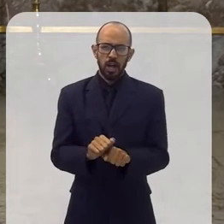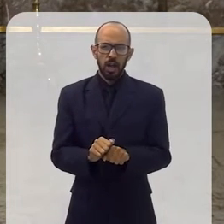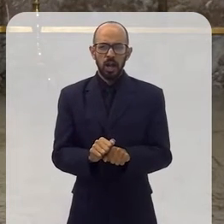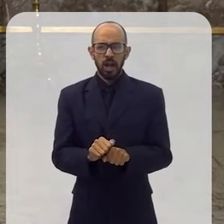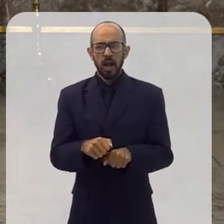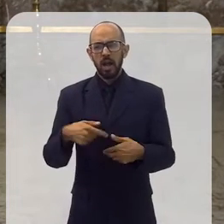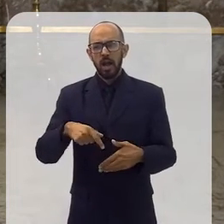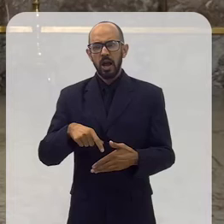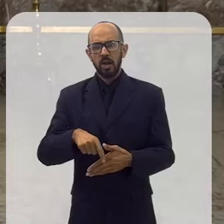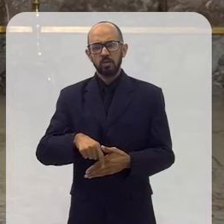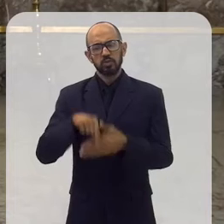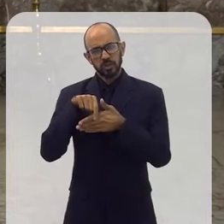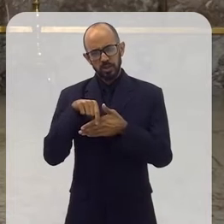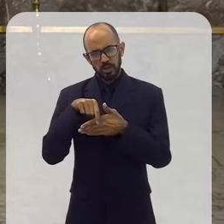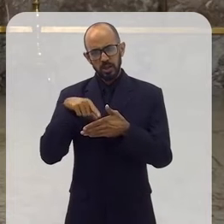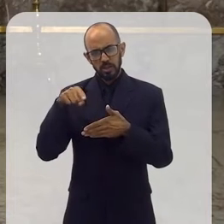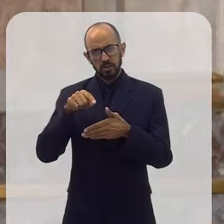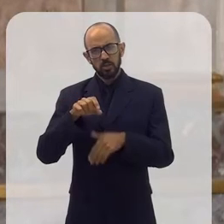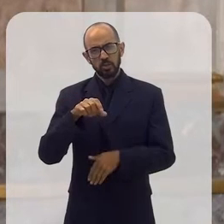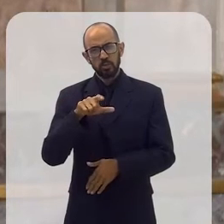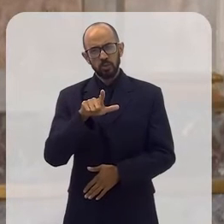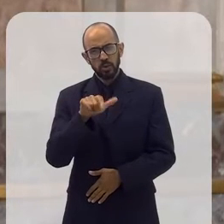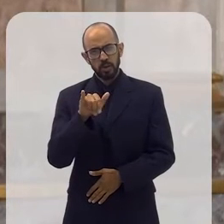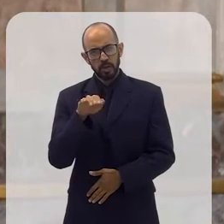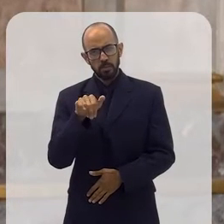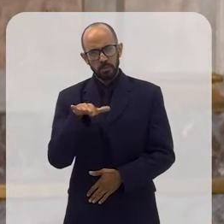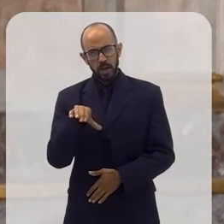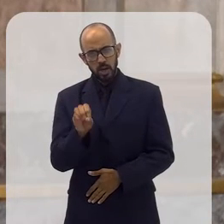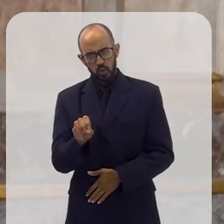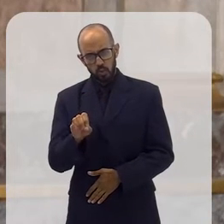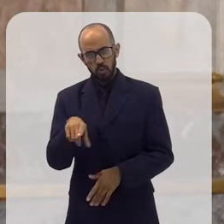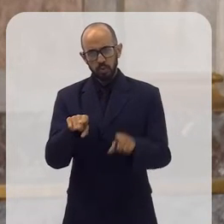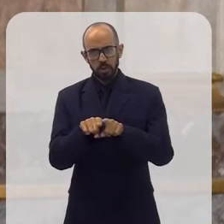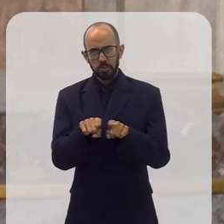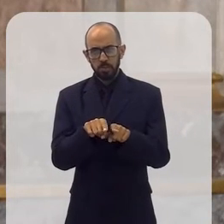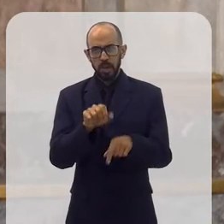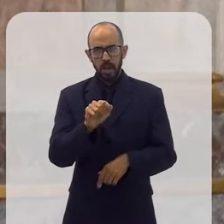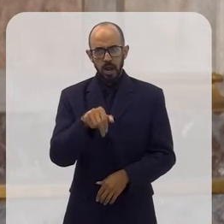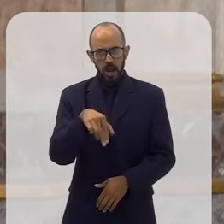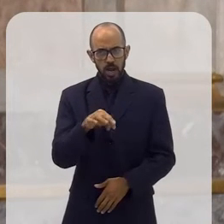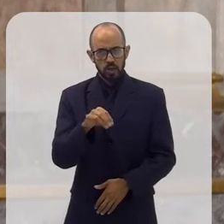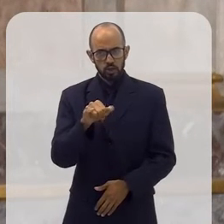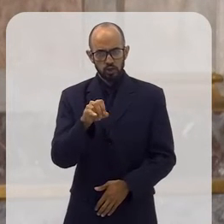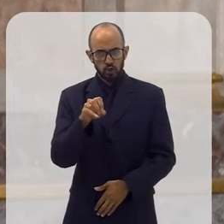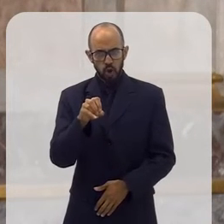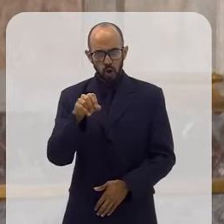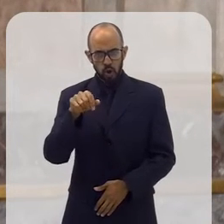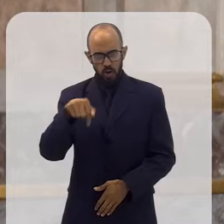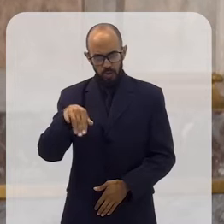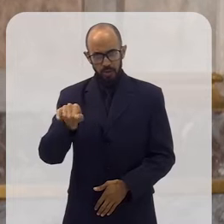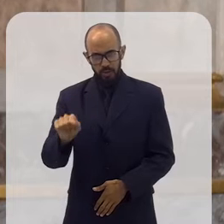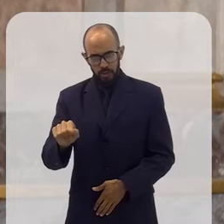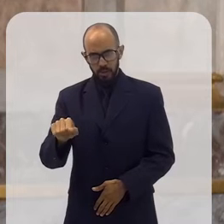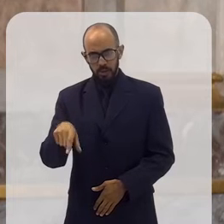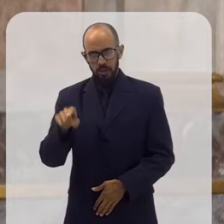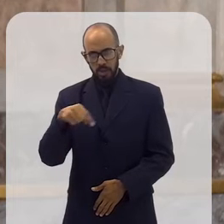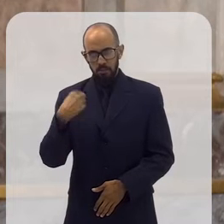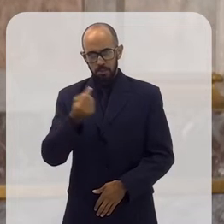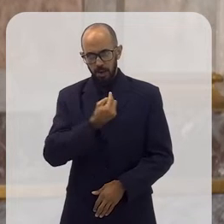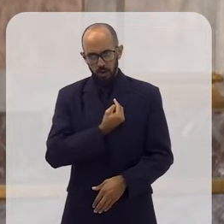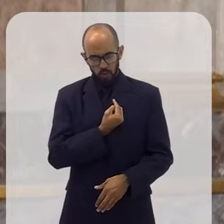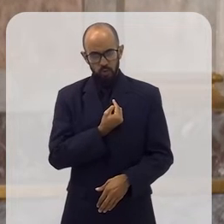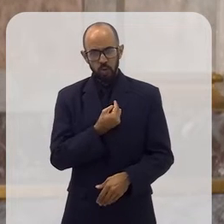As dependências do nosso patriarcado são o Líbano e também a Antioquia, a cidade de Antioquia